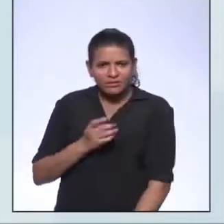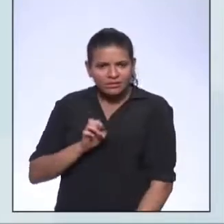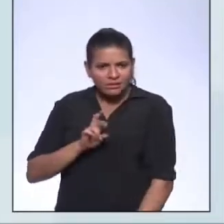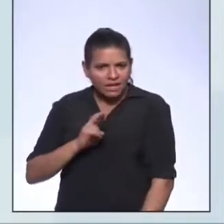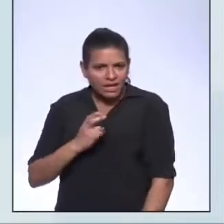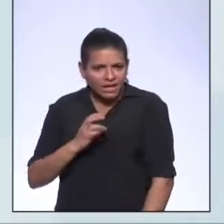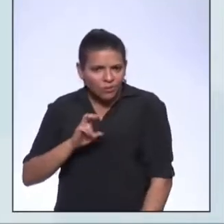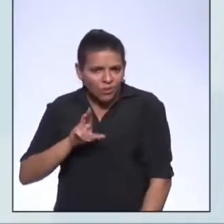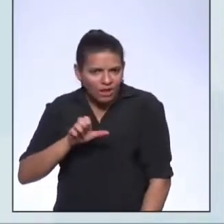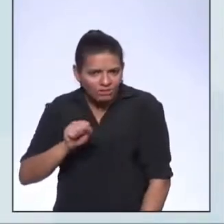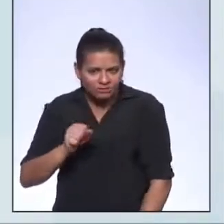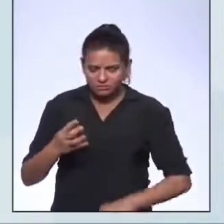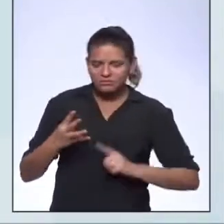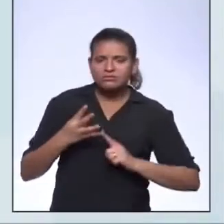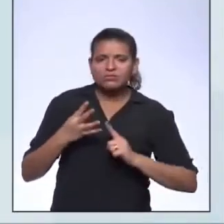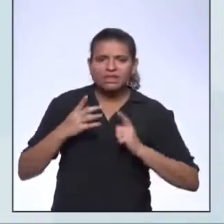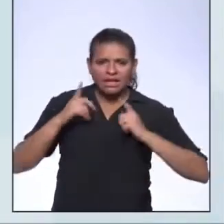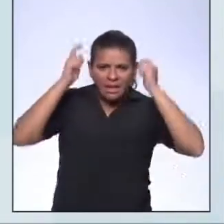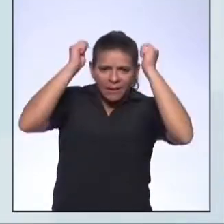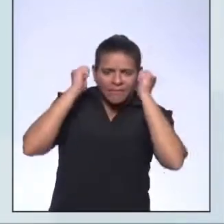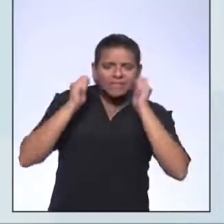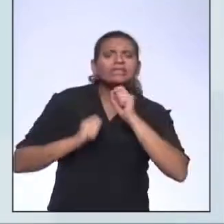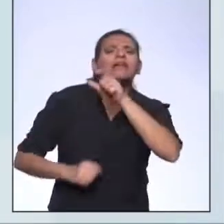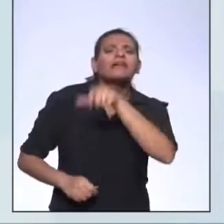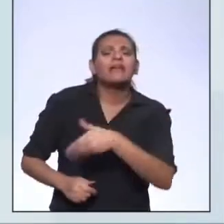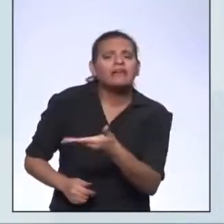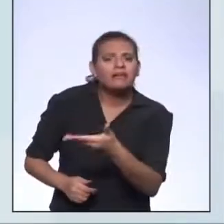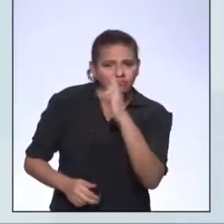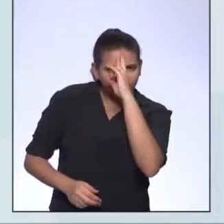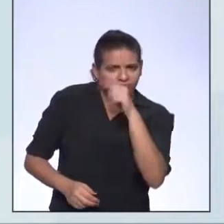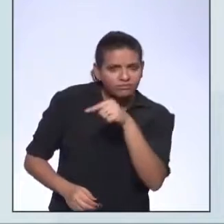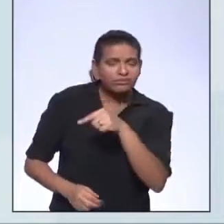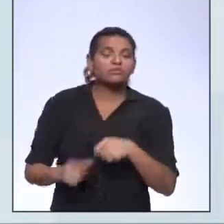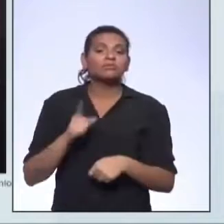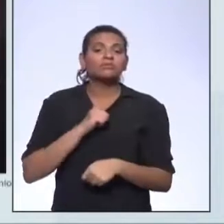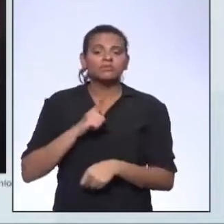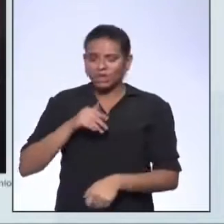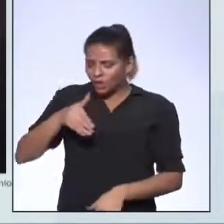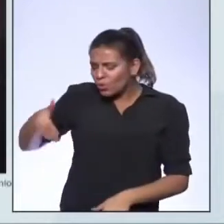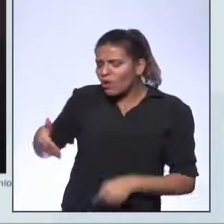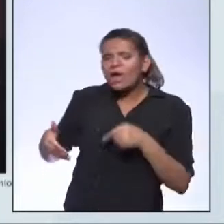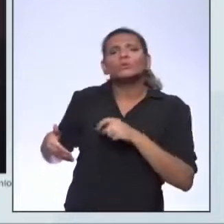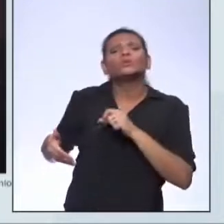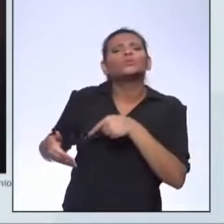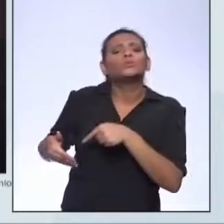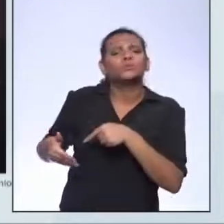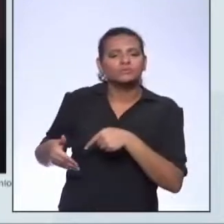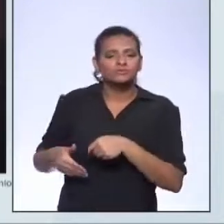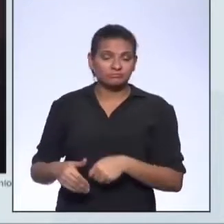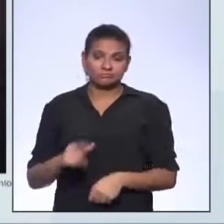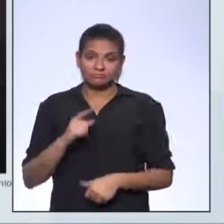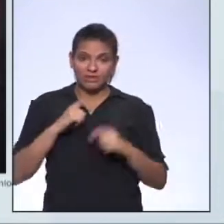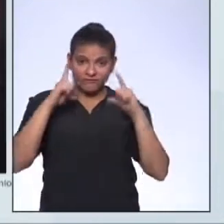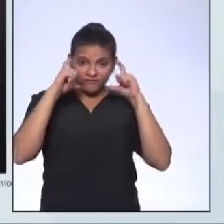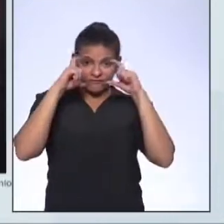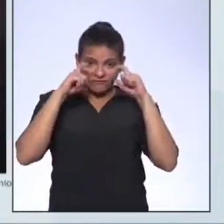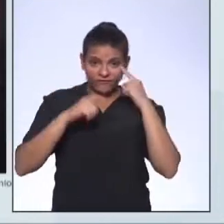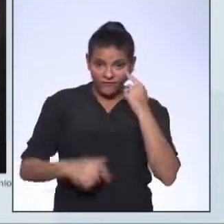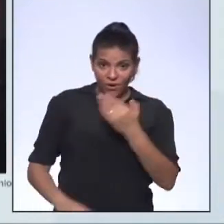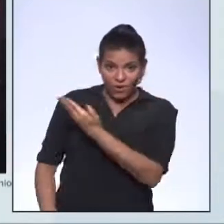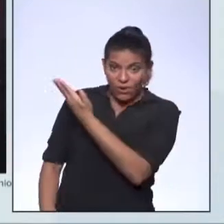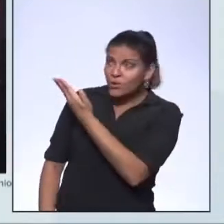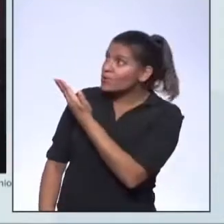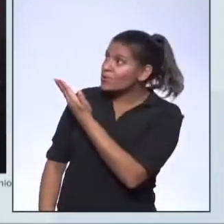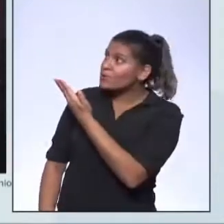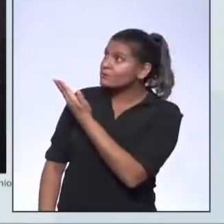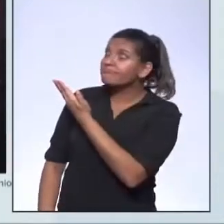capacete? E o que o objeto ao lado de Hércules representa? Essa é a imagem. Então, eu darei para